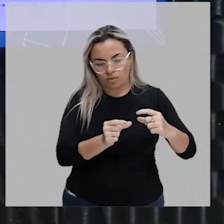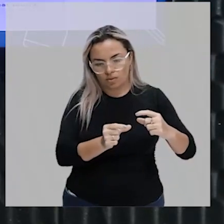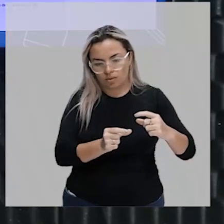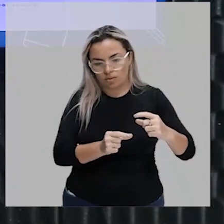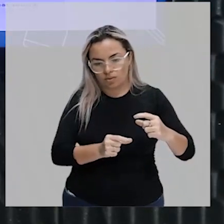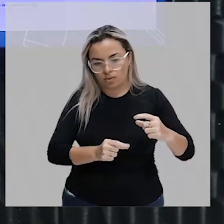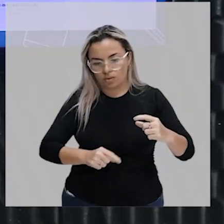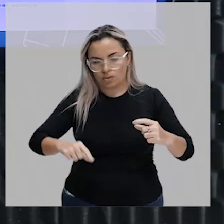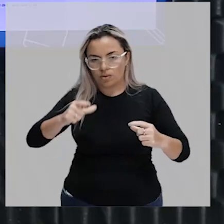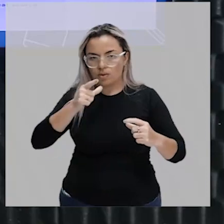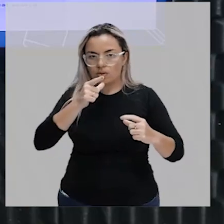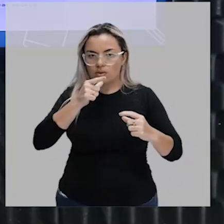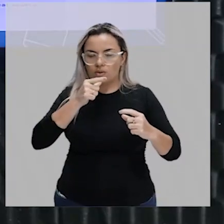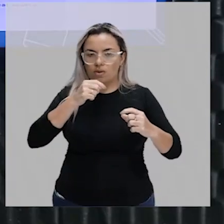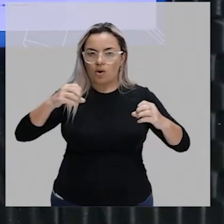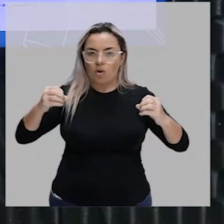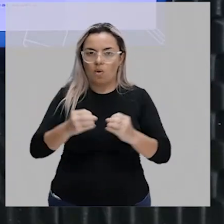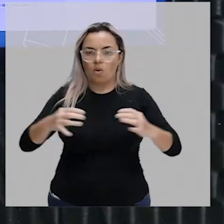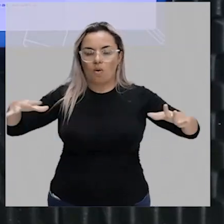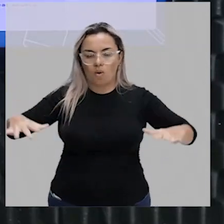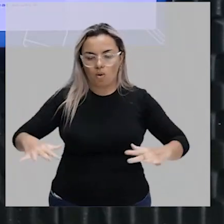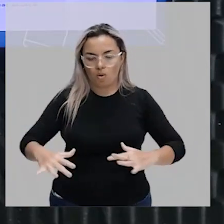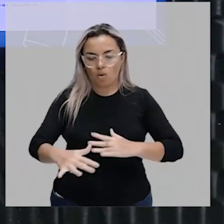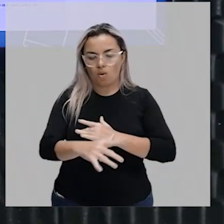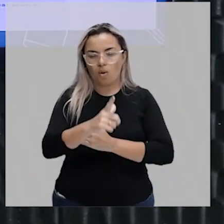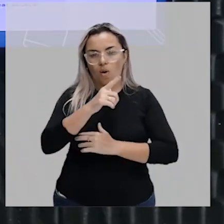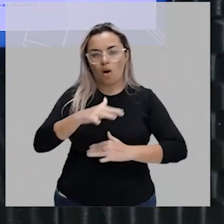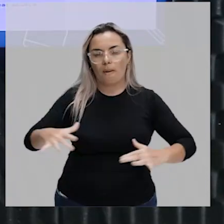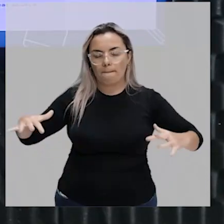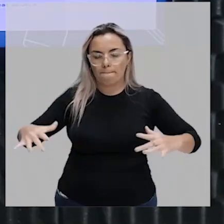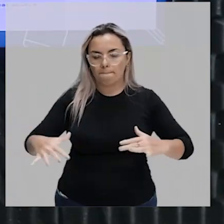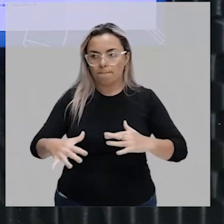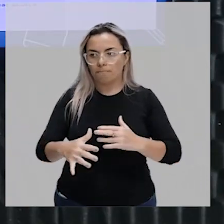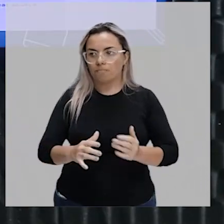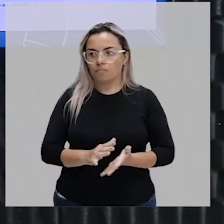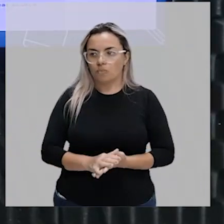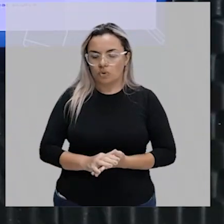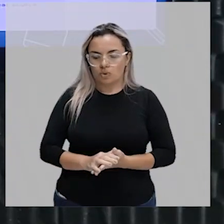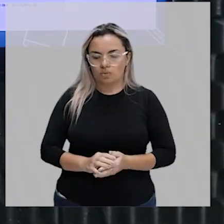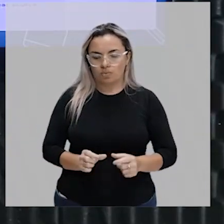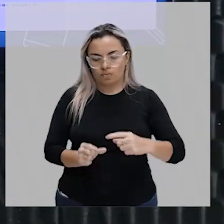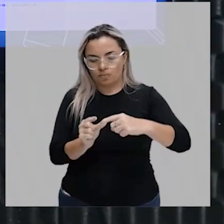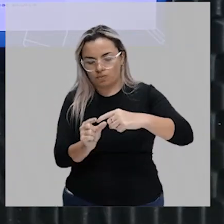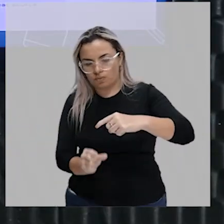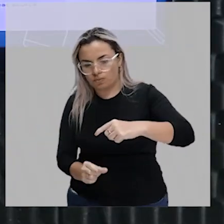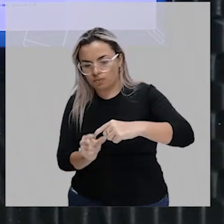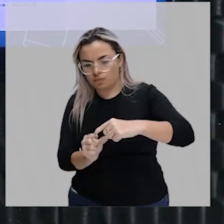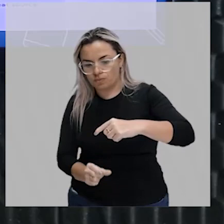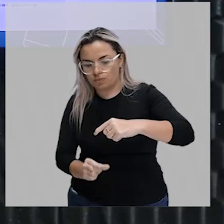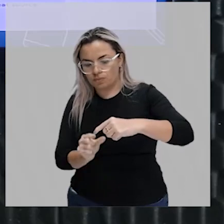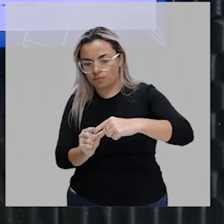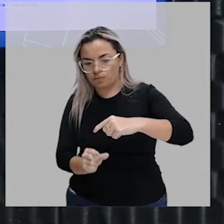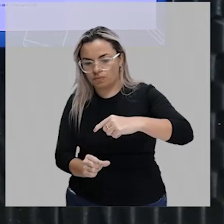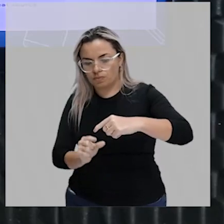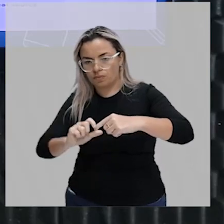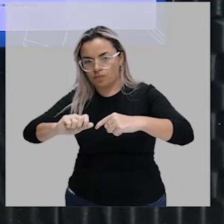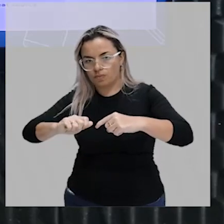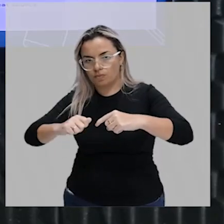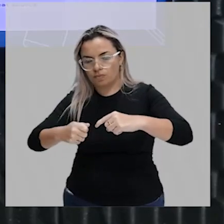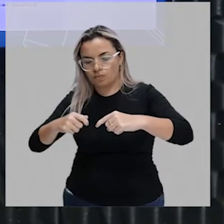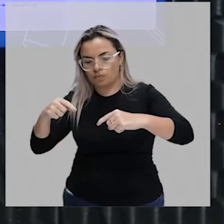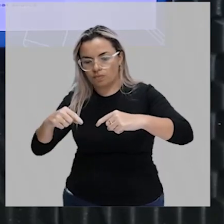grandes lagos, dos grandes oceanos, ok? E aqui nós temos uma torneirinha que faz